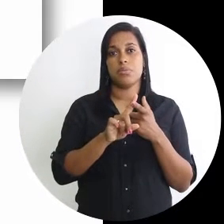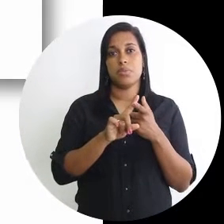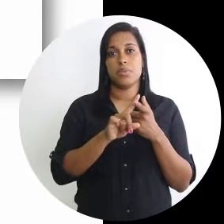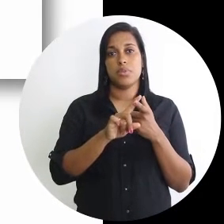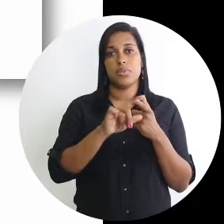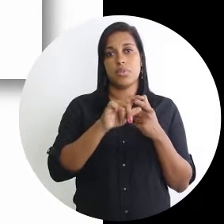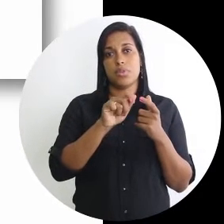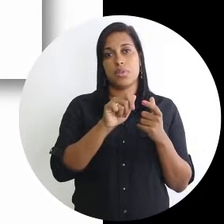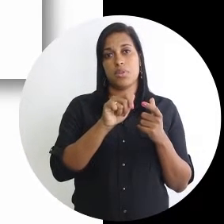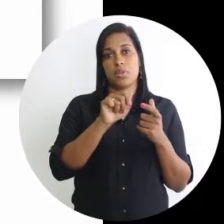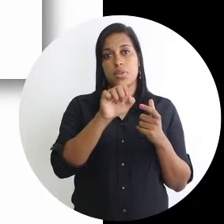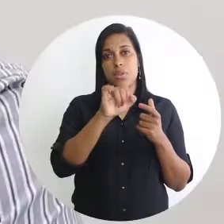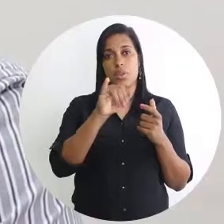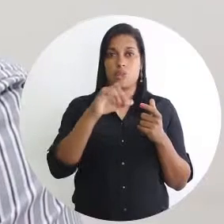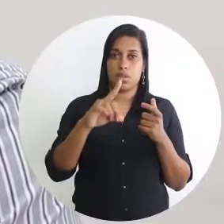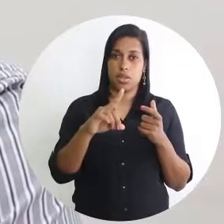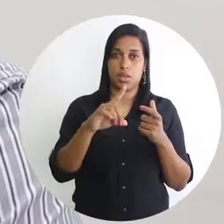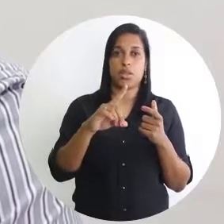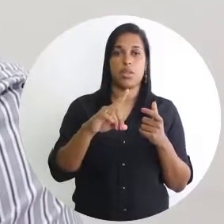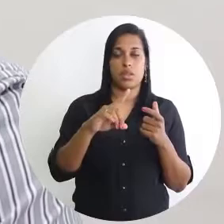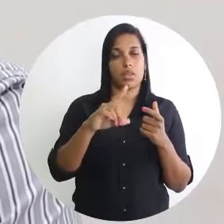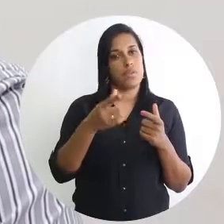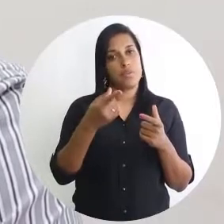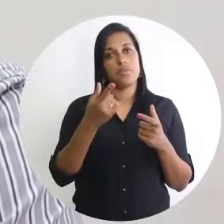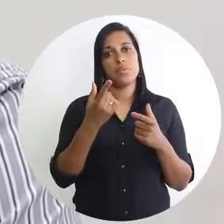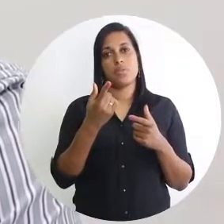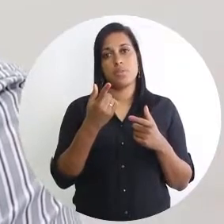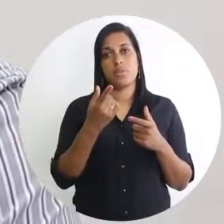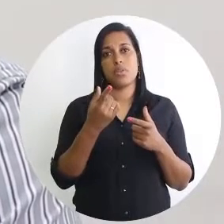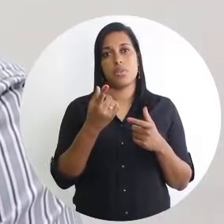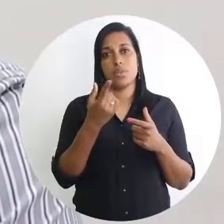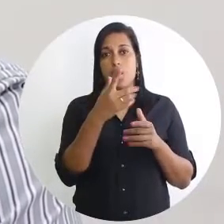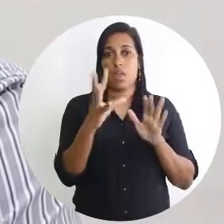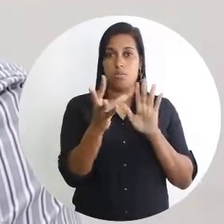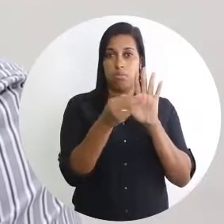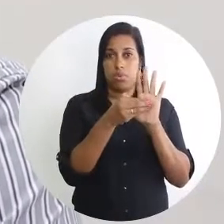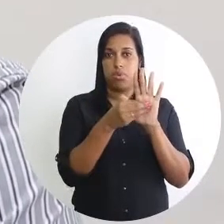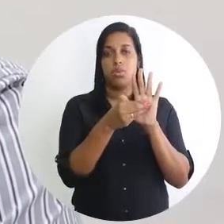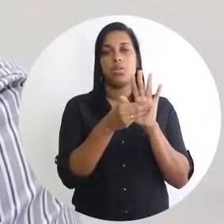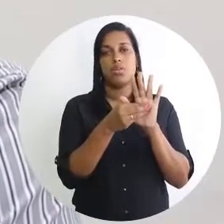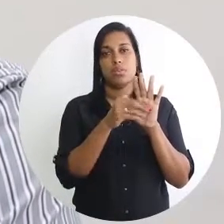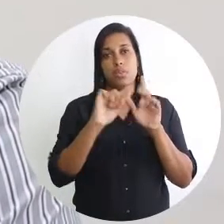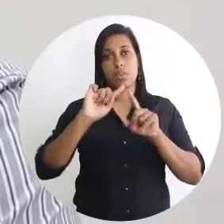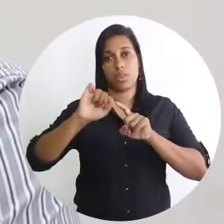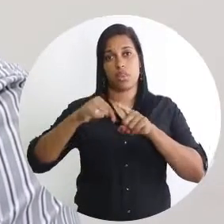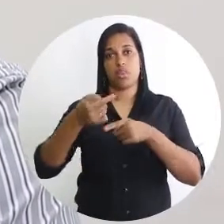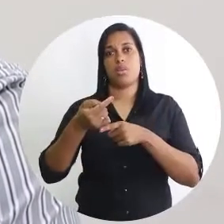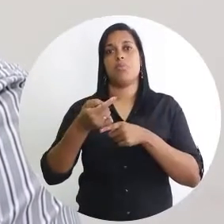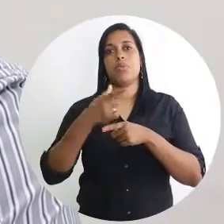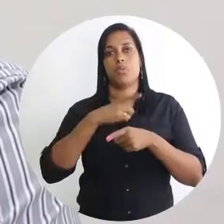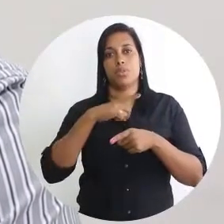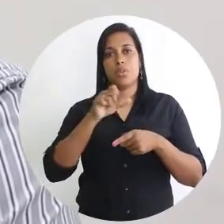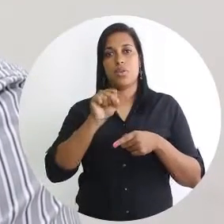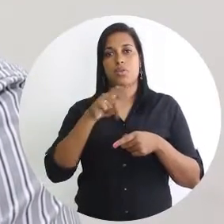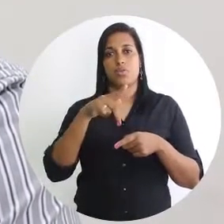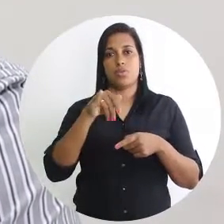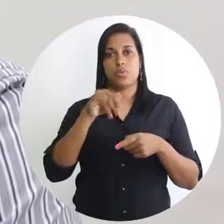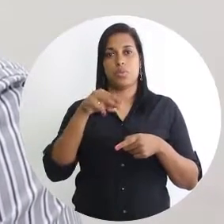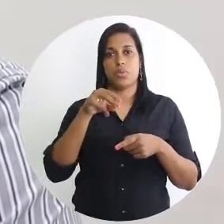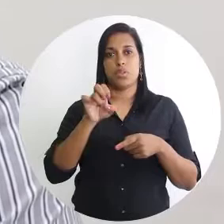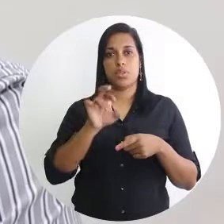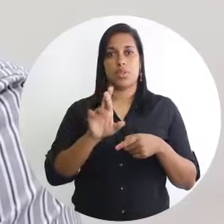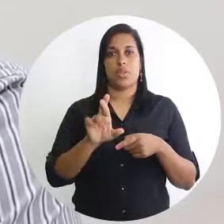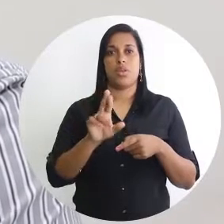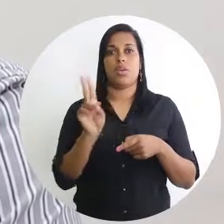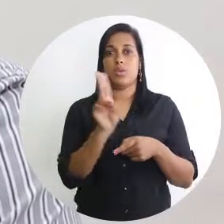aqui, ID. Então é name, o nome desse atributo, desse componente. Logo em seguida você tem um spinner, certo?